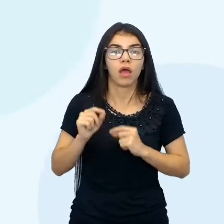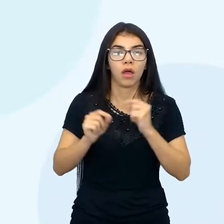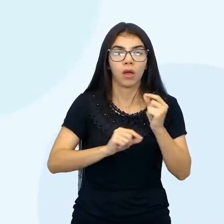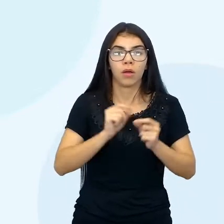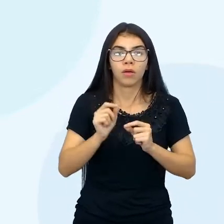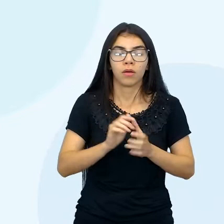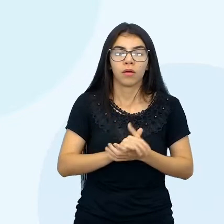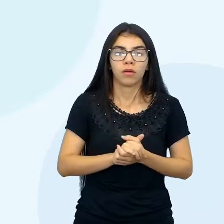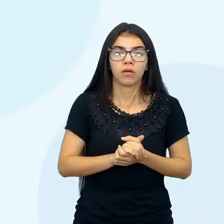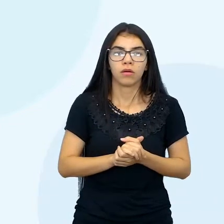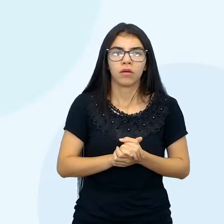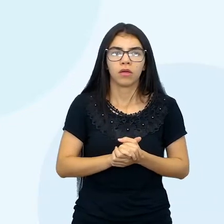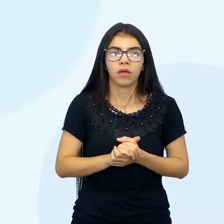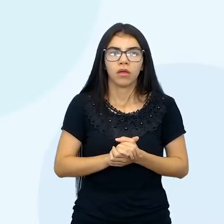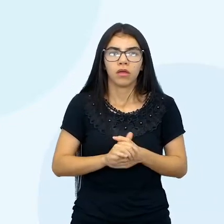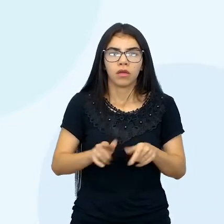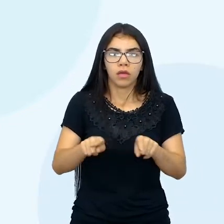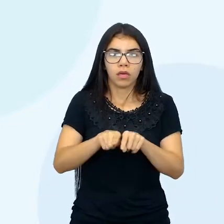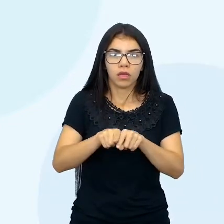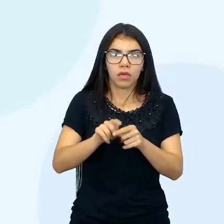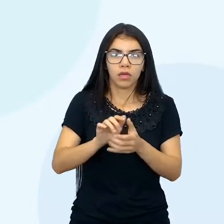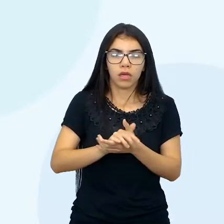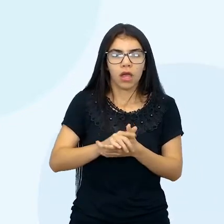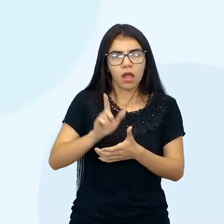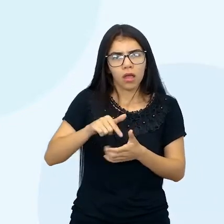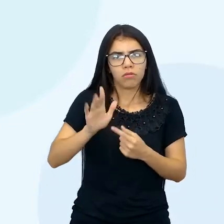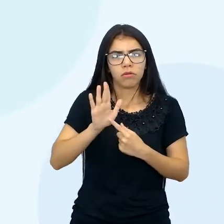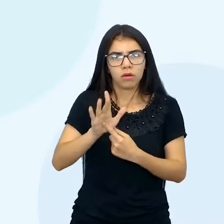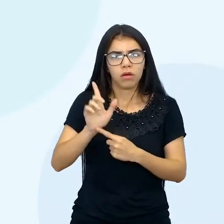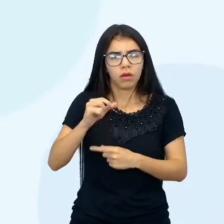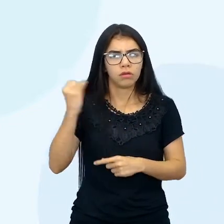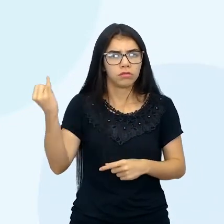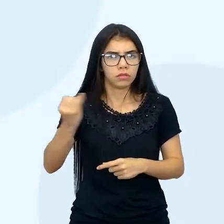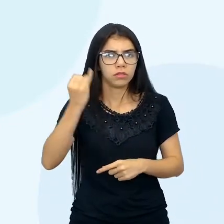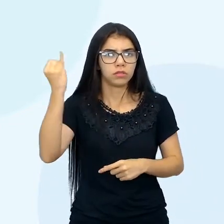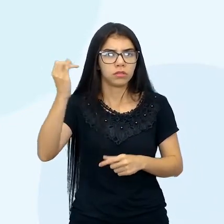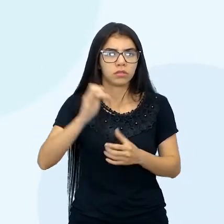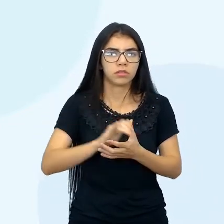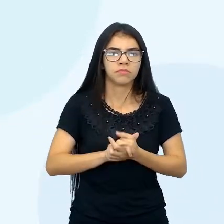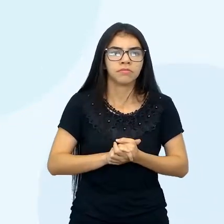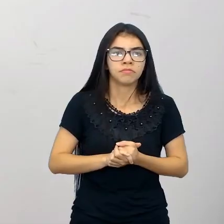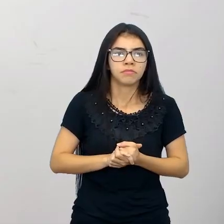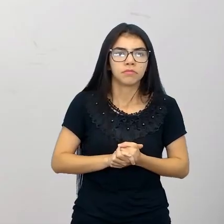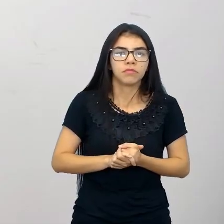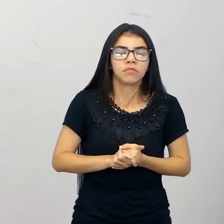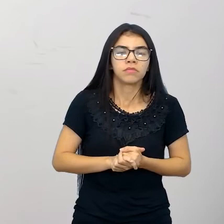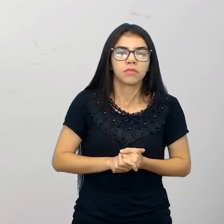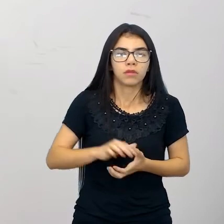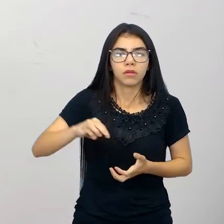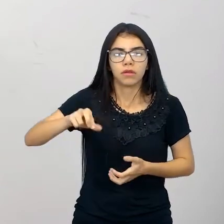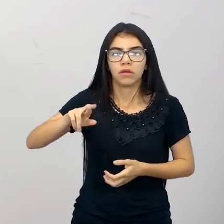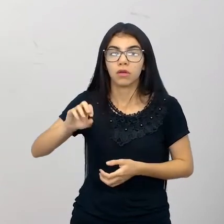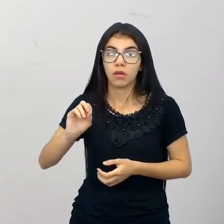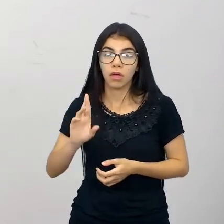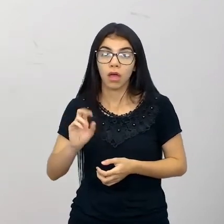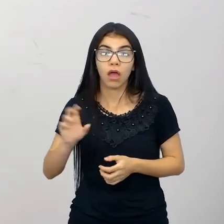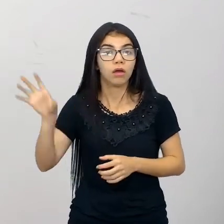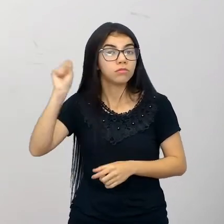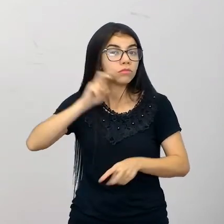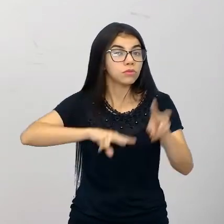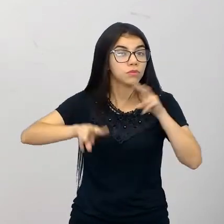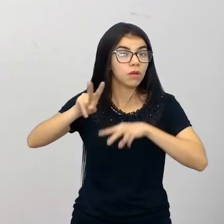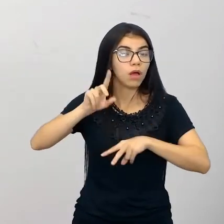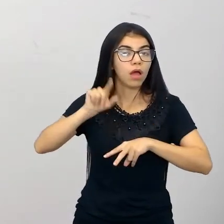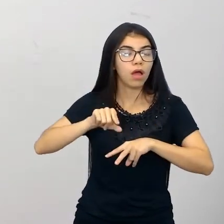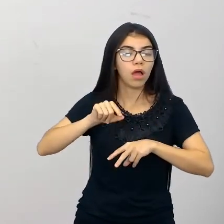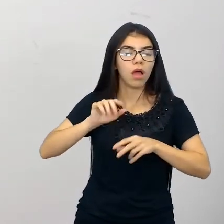insatisfatório. Porque assim, se é uma amostra, uma coisa que é importante, eu até falei numa outra aula com o Mauro Farias, quando a gente fala de audiovisual,